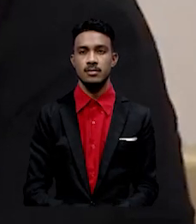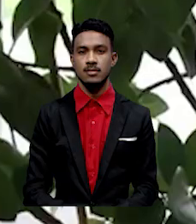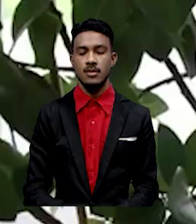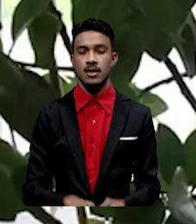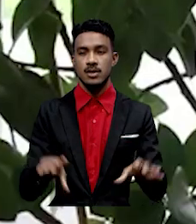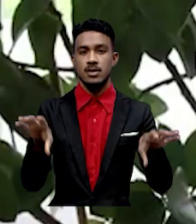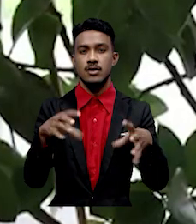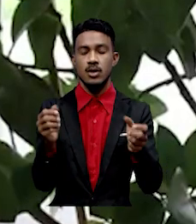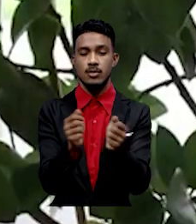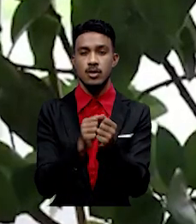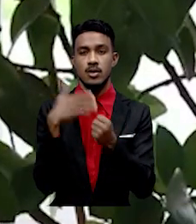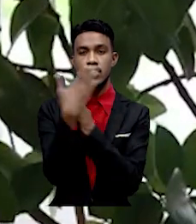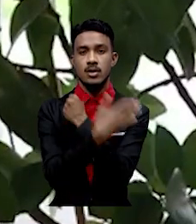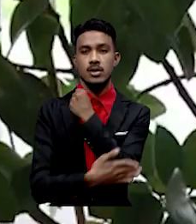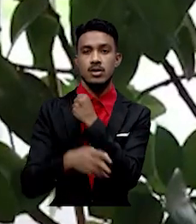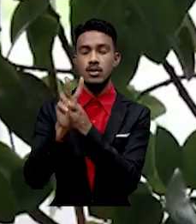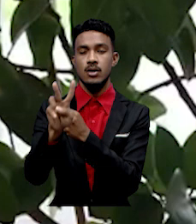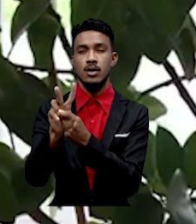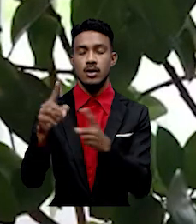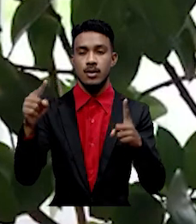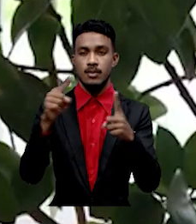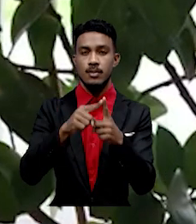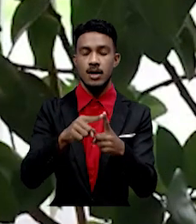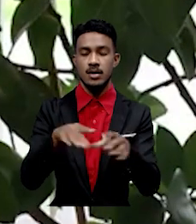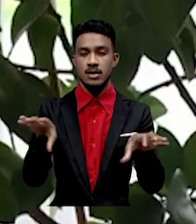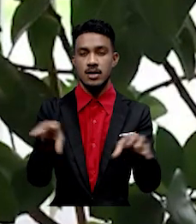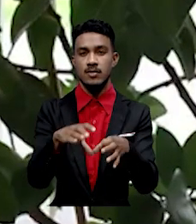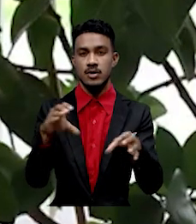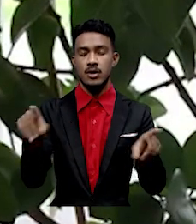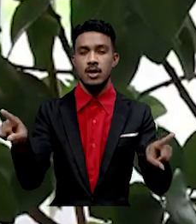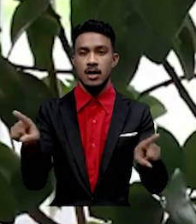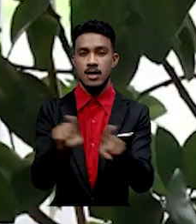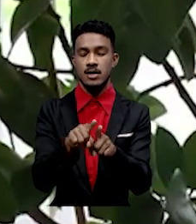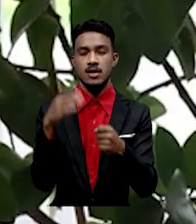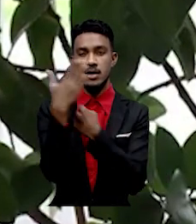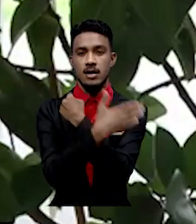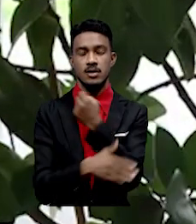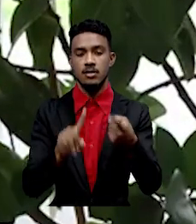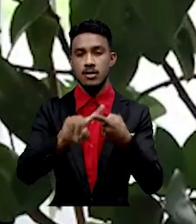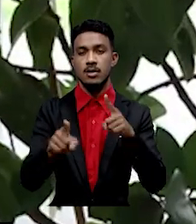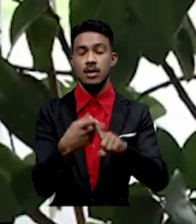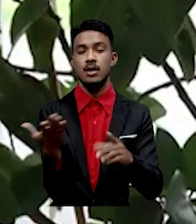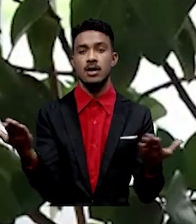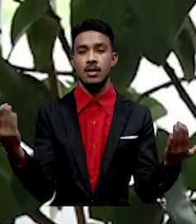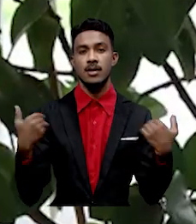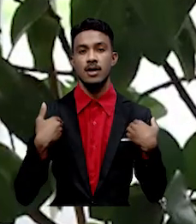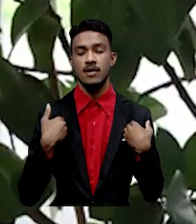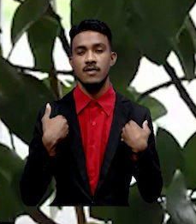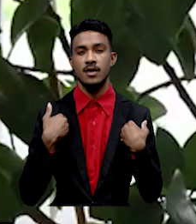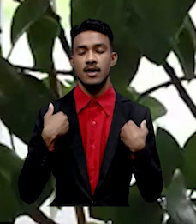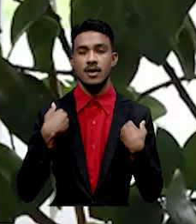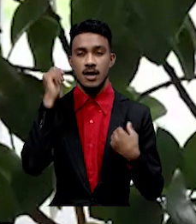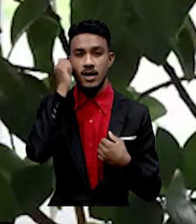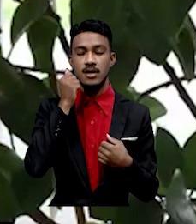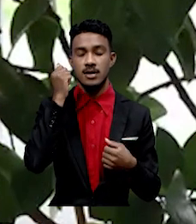cooperação a país ruané, lhe o comitimento a nesse país vizinho, né, bem, maca, e a região da DED,